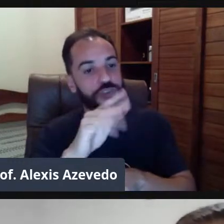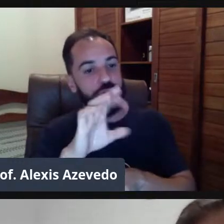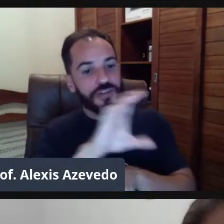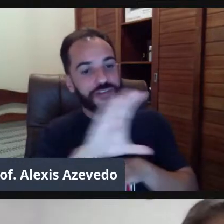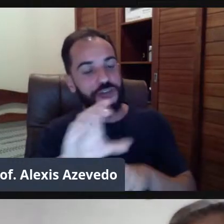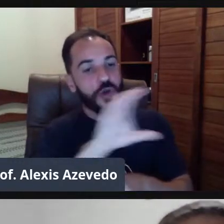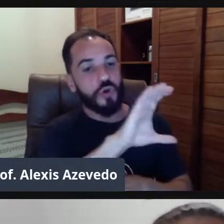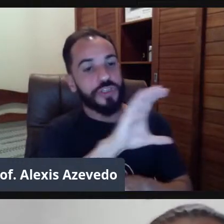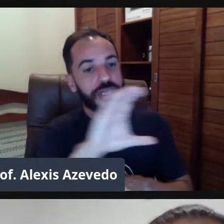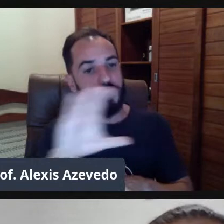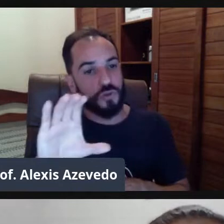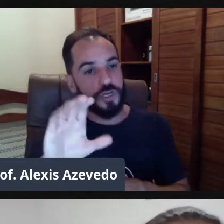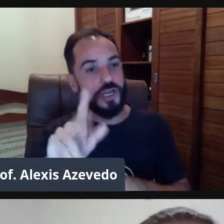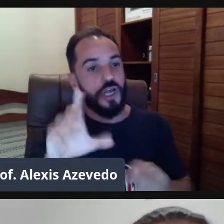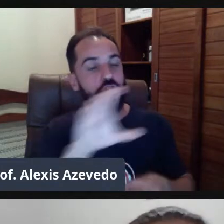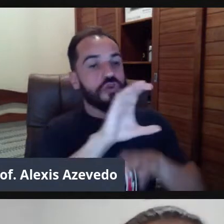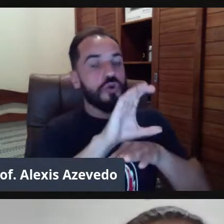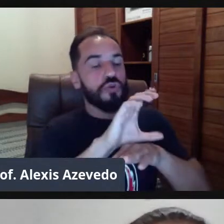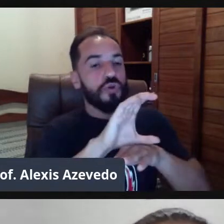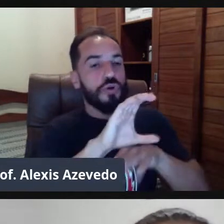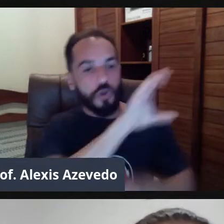coordenadora, professora Fátima,